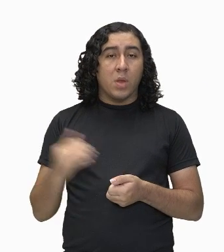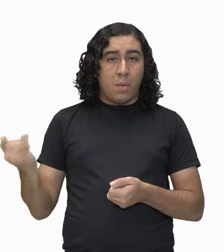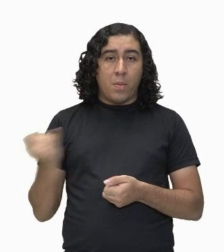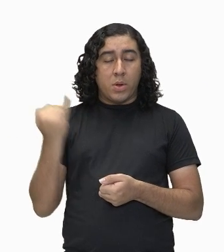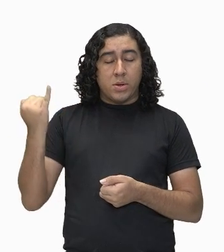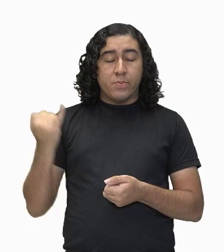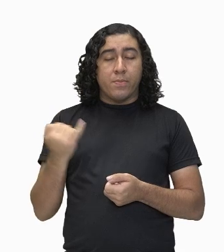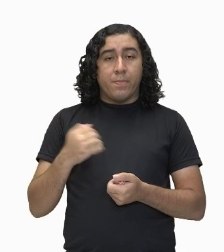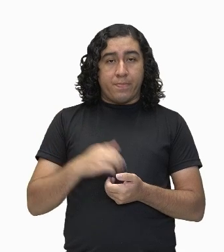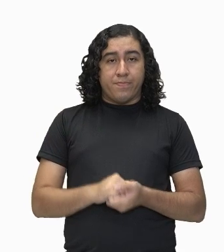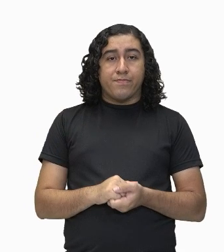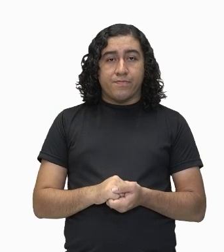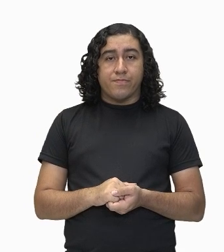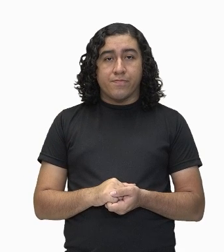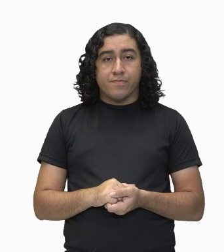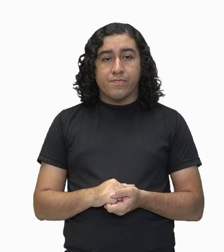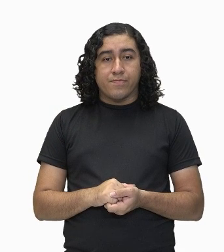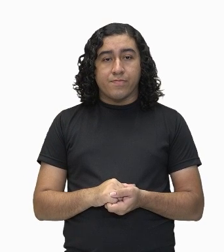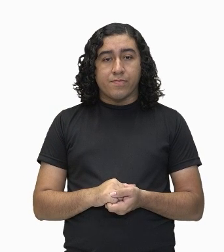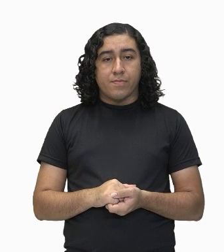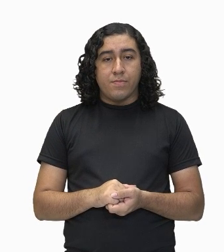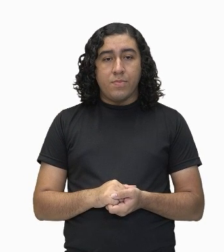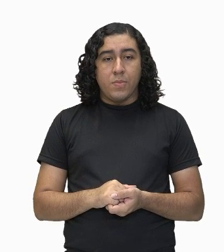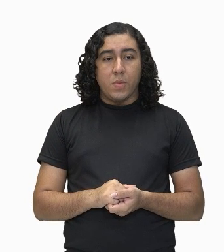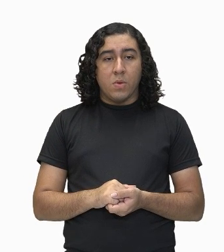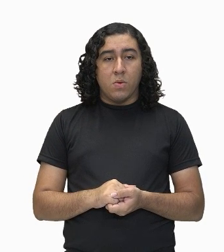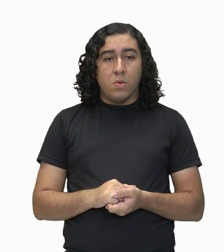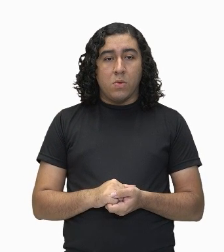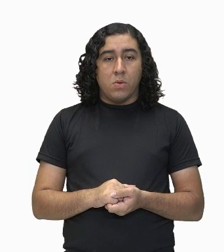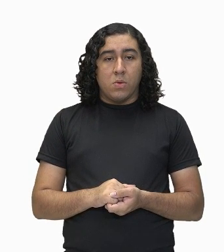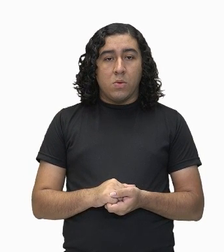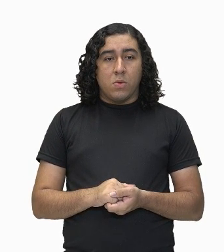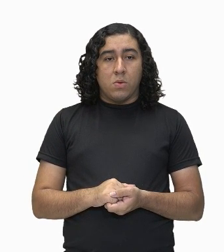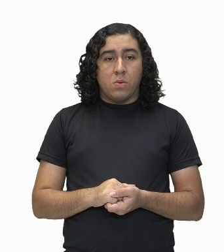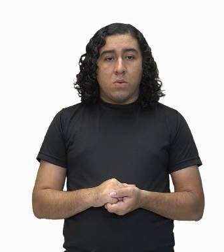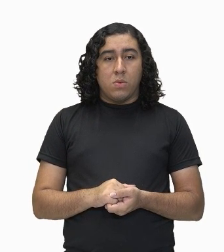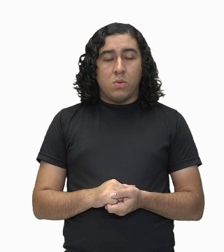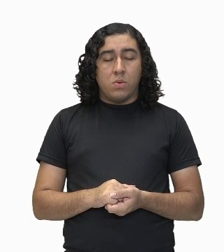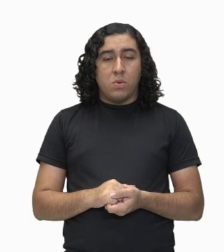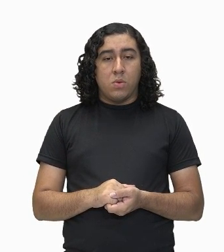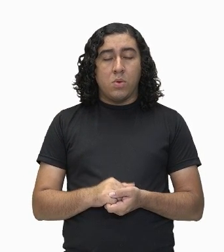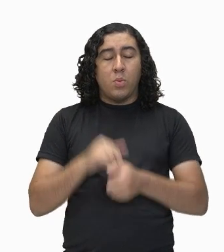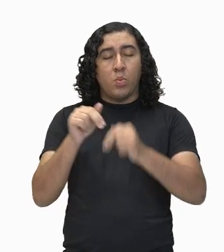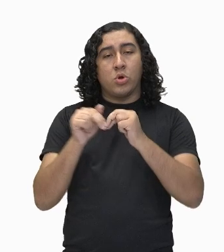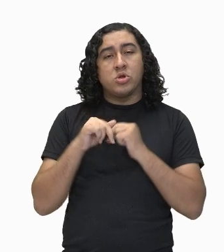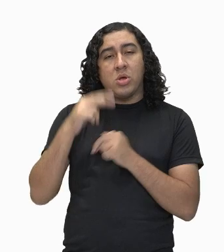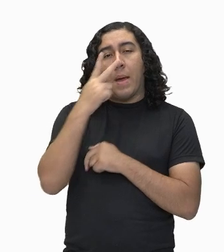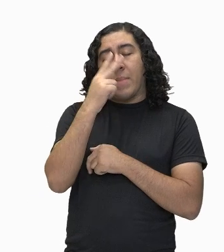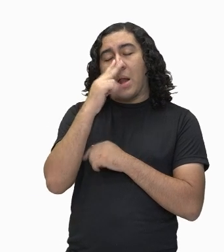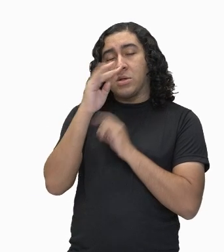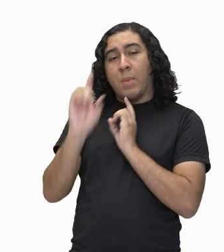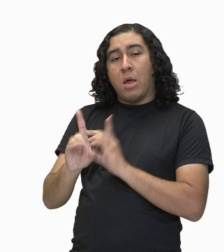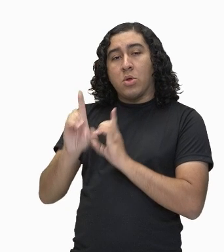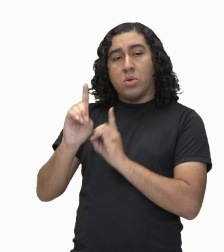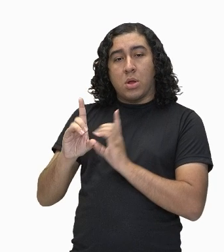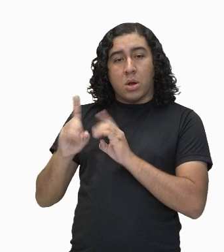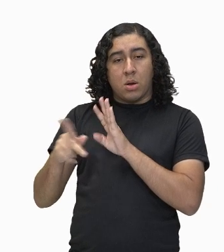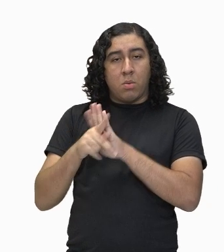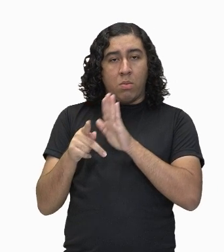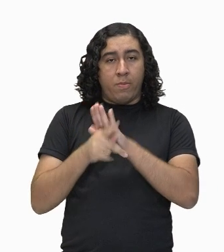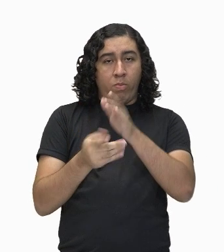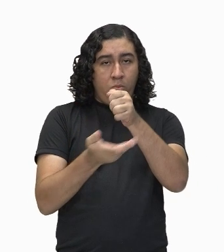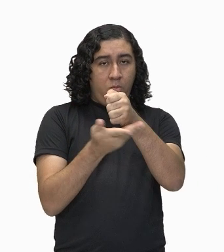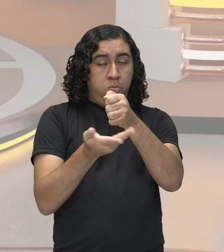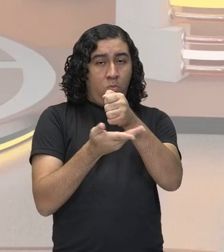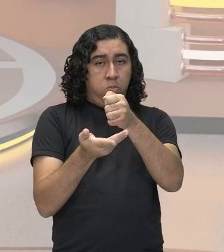essencial. Por isso ele vai falar, ele vai, né, definir como uma doutrina universal das essências.